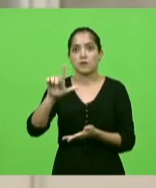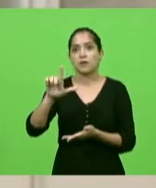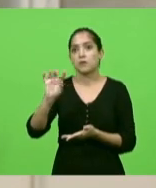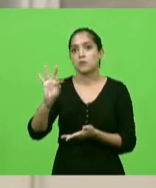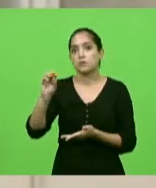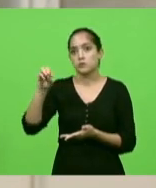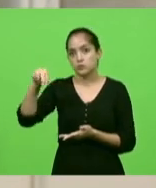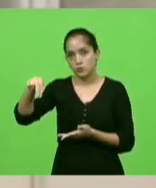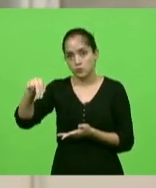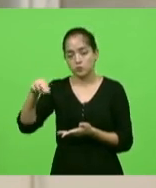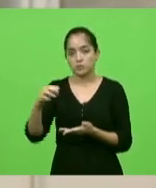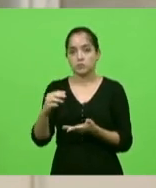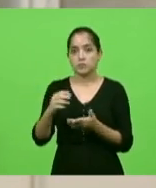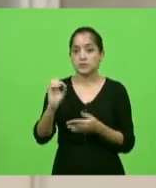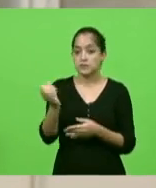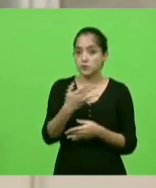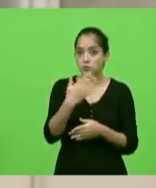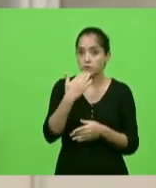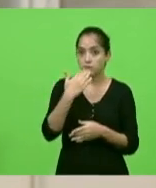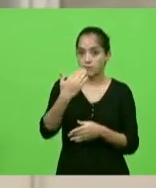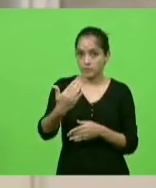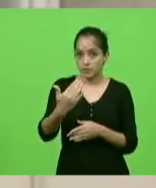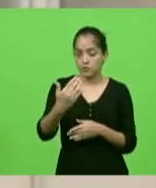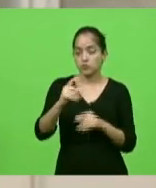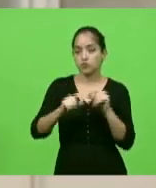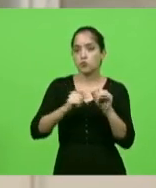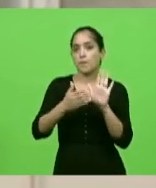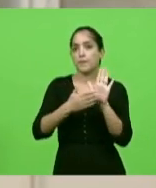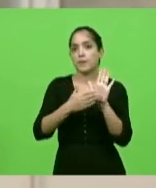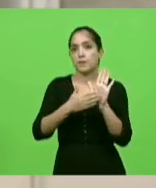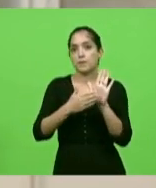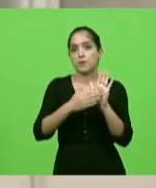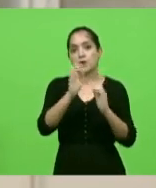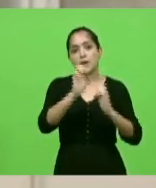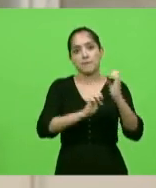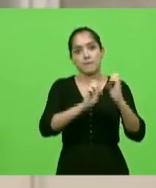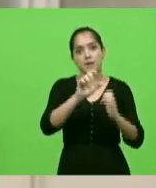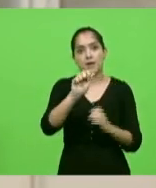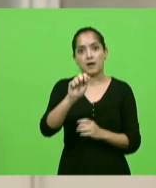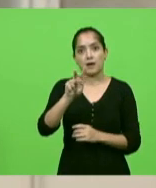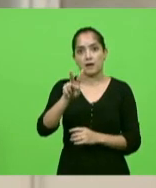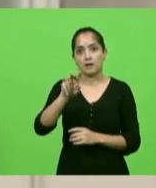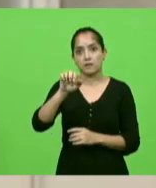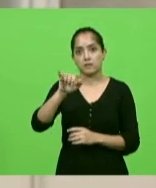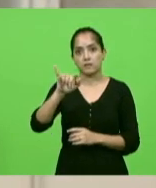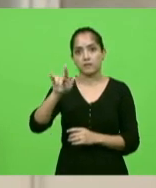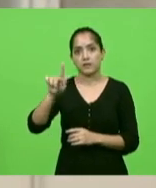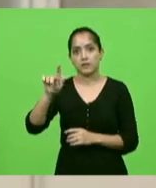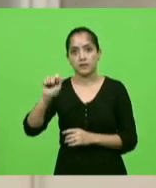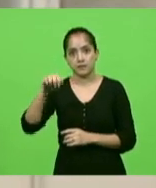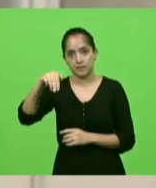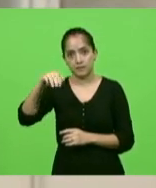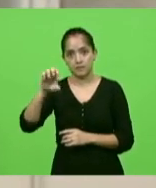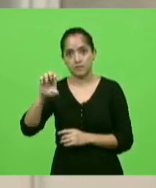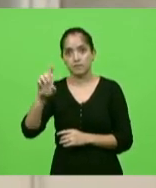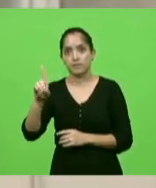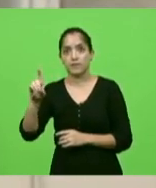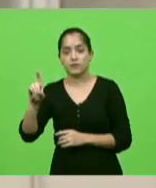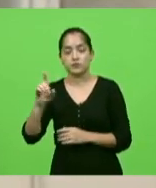dos Fundos referir este novo requerimento está instruído com a proposta da empresa Megaman material médico hospitalar